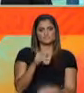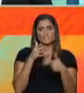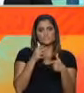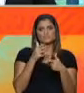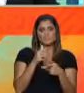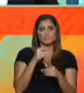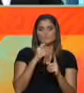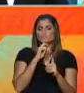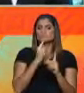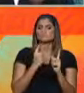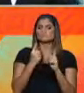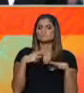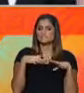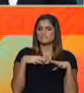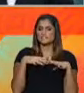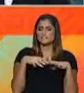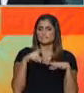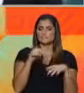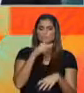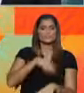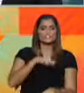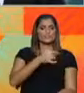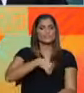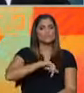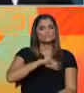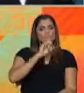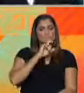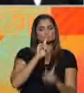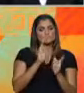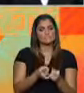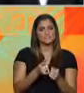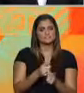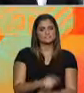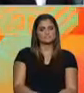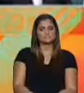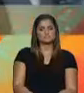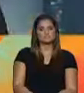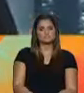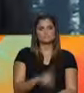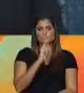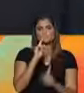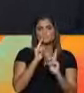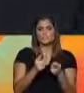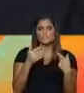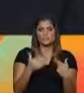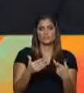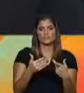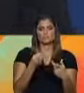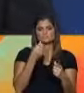quer visitar. Podemos dar uma volta pelo nosso território. Pode começar e pelos produtos que estão próximos por, de si. Podemos começar pela